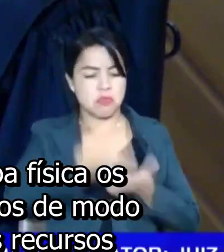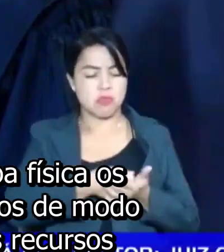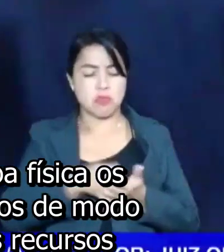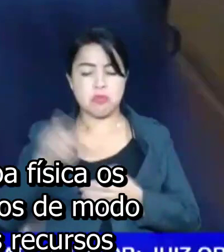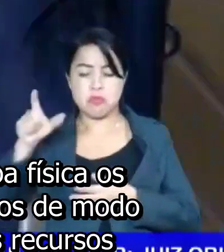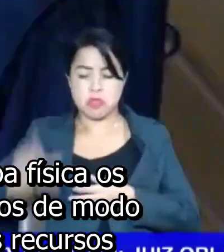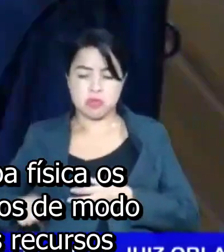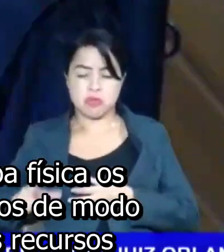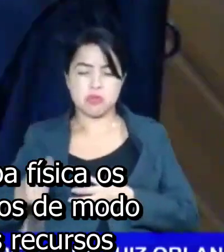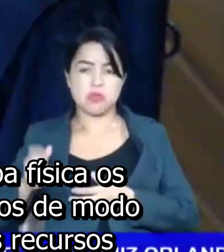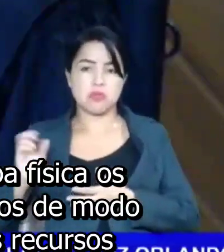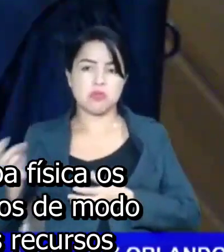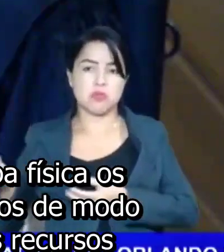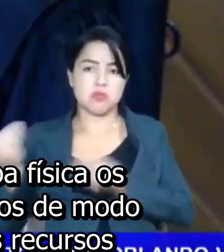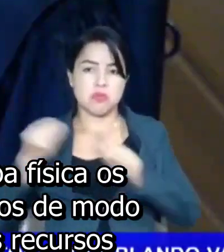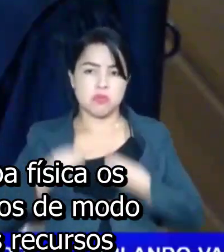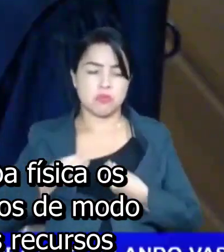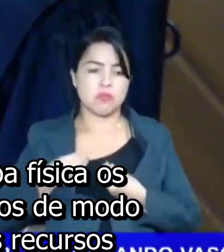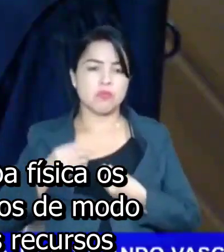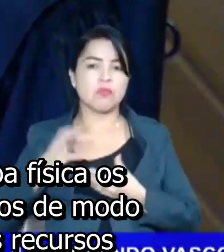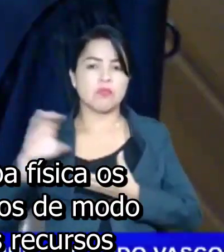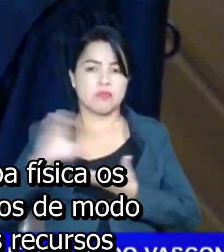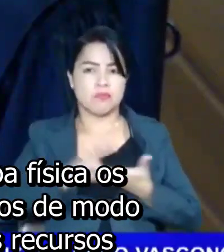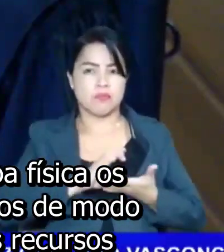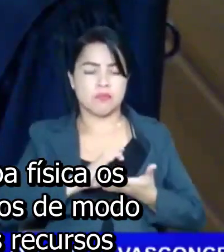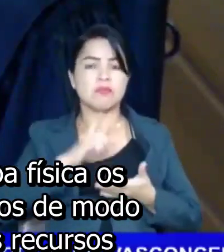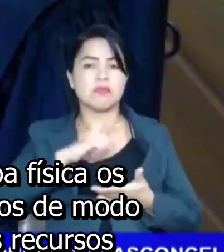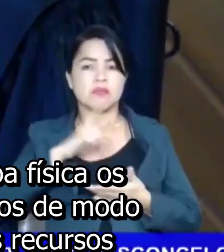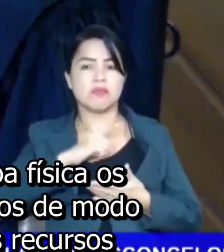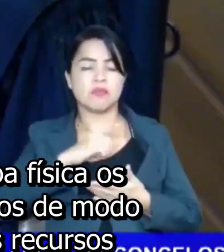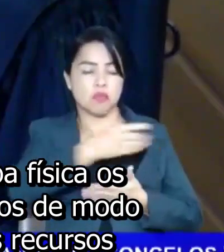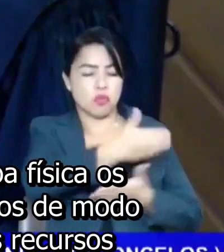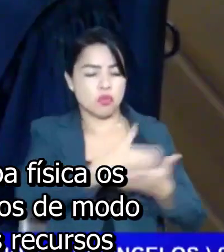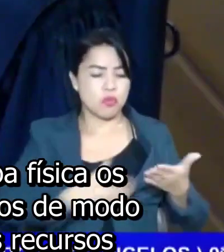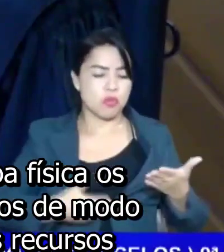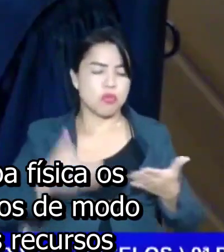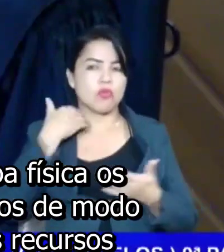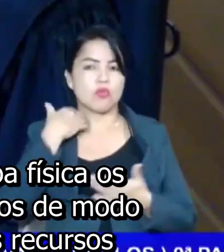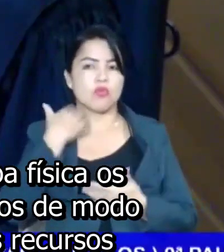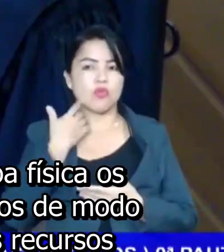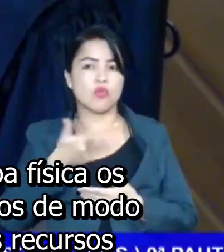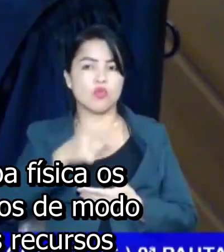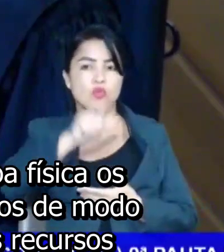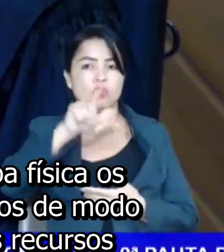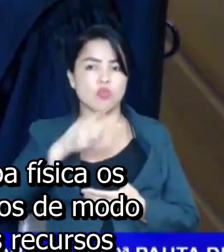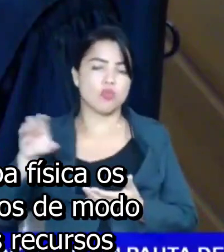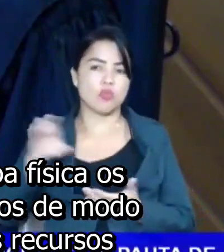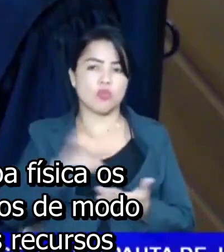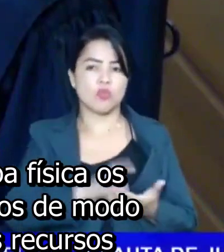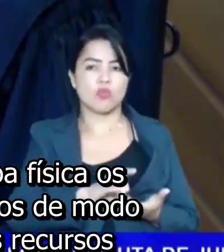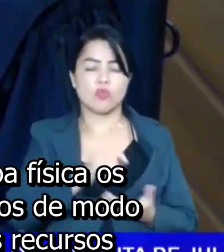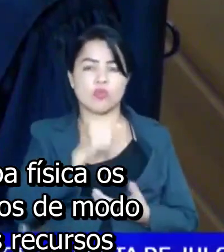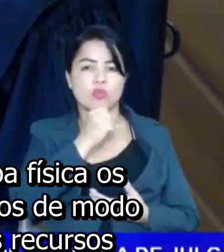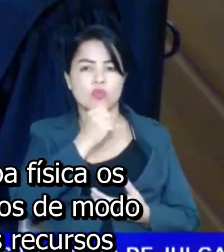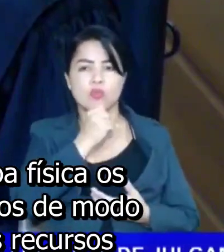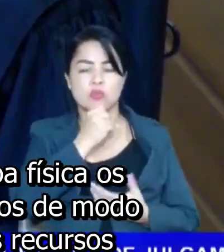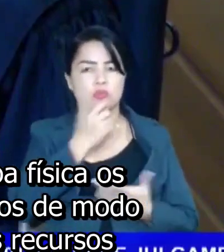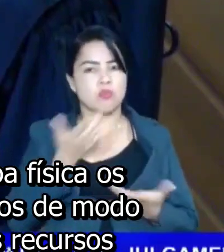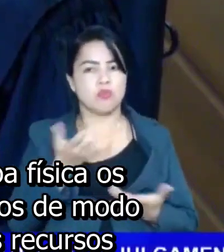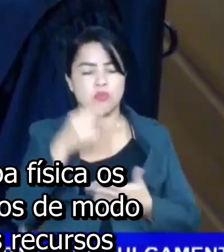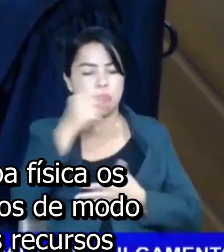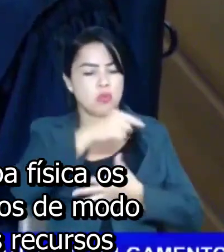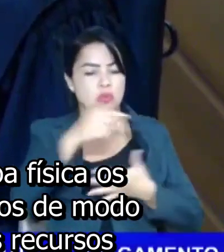pessoa física, os quais transitaram devidamente na conta outros recursos, de modo que não há de se falar